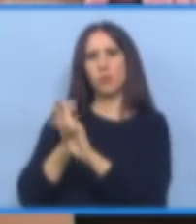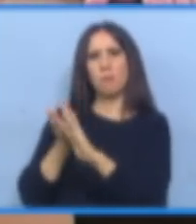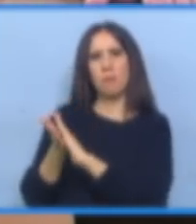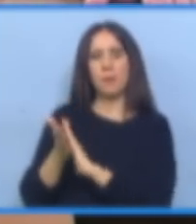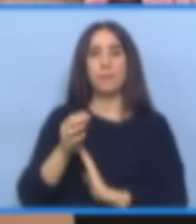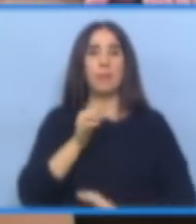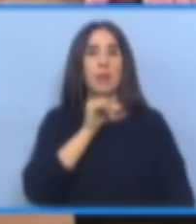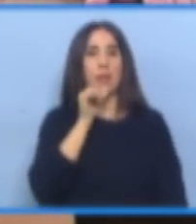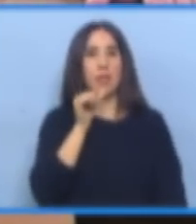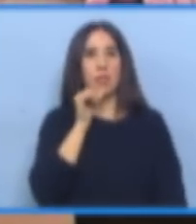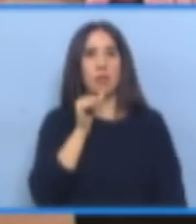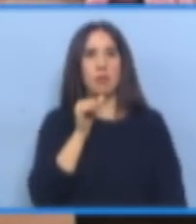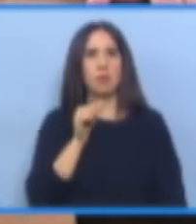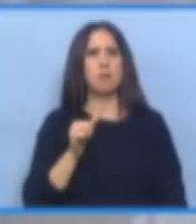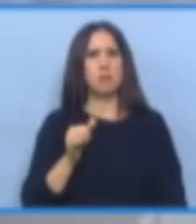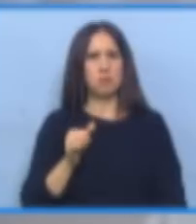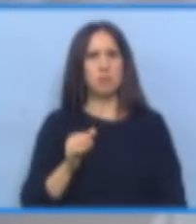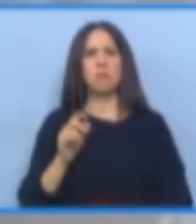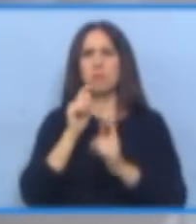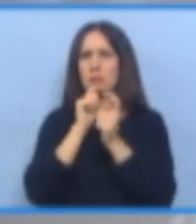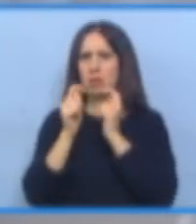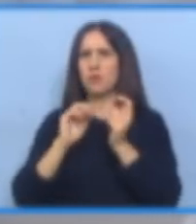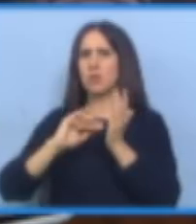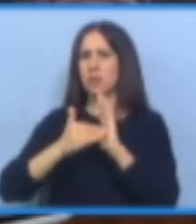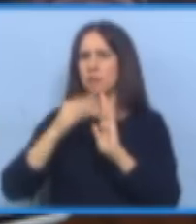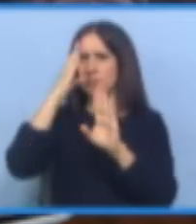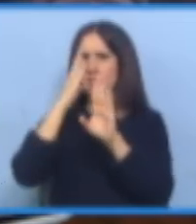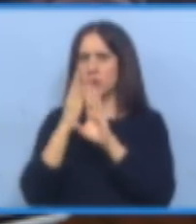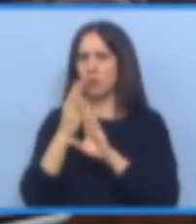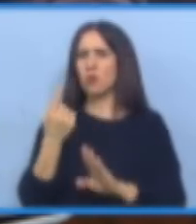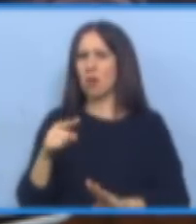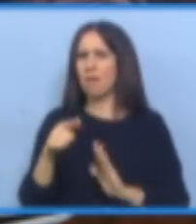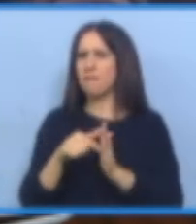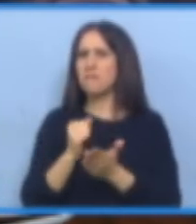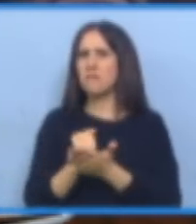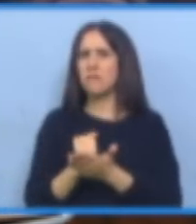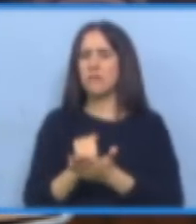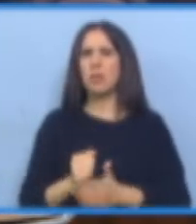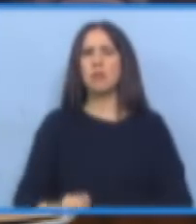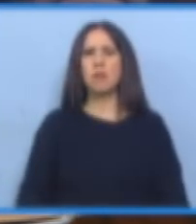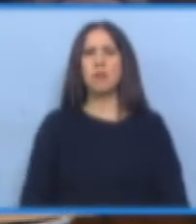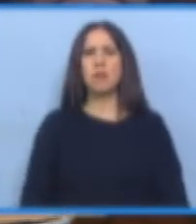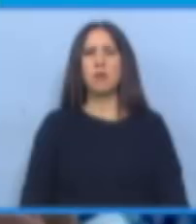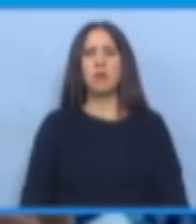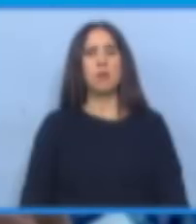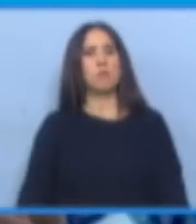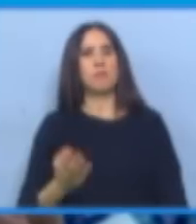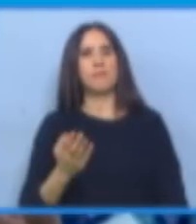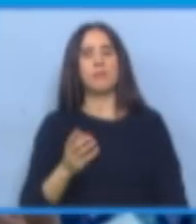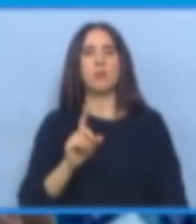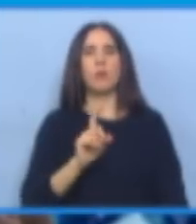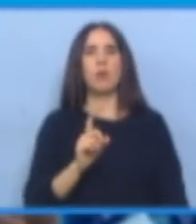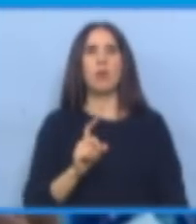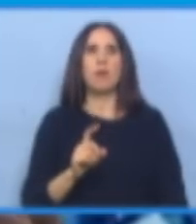há sempre uma entrevista e um exame psicológico. Não é como quem